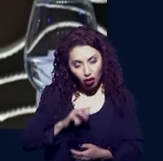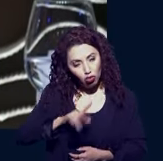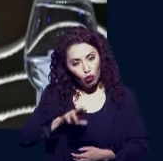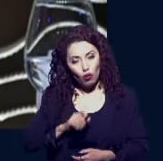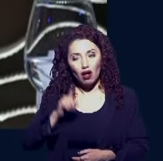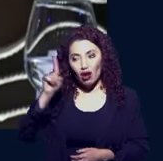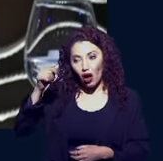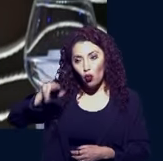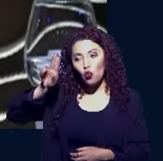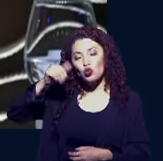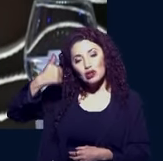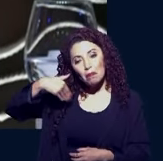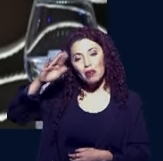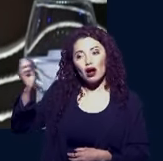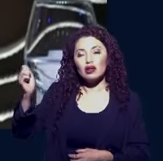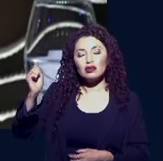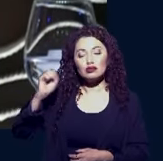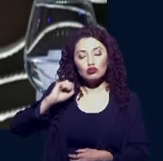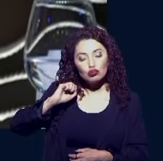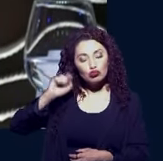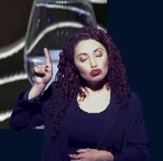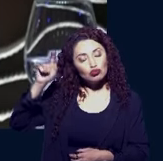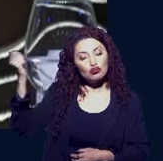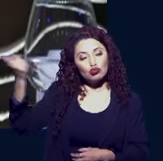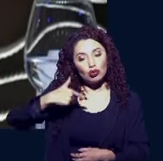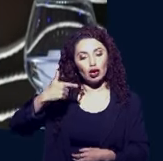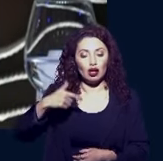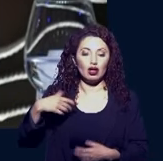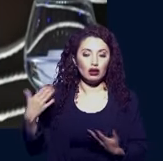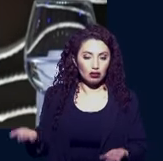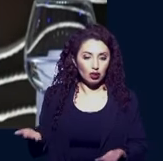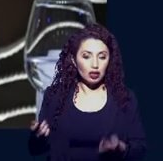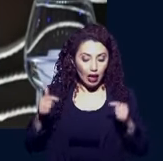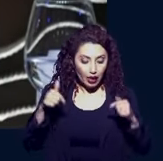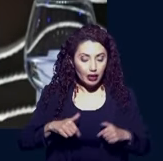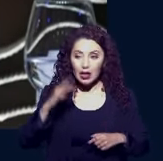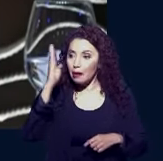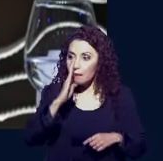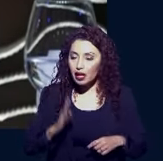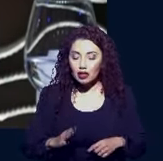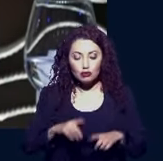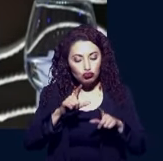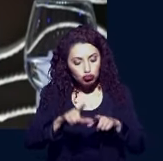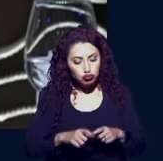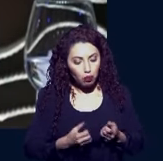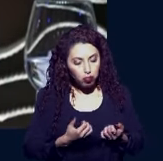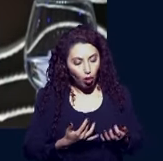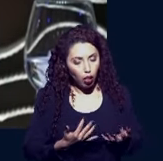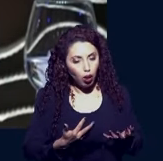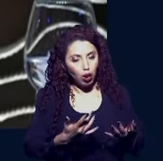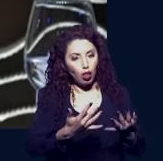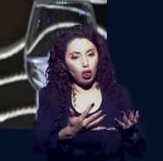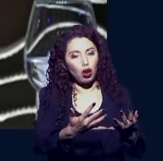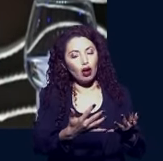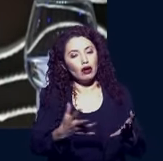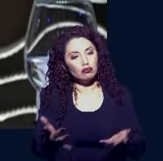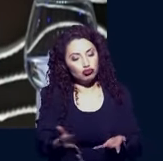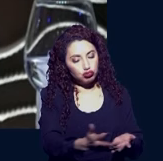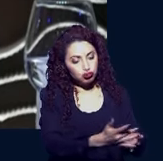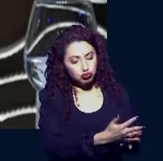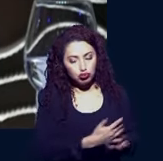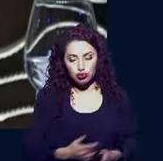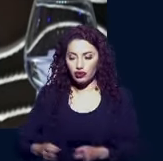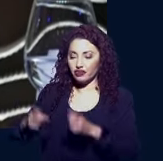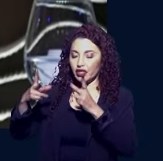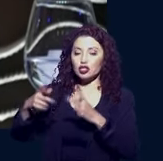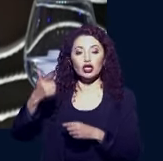Brasil tem duas safras ou três por ano então só por isso o volume nosso de uso de agrotóxico